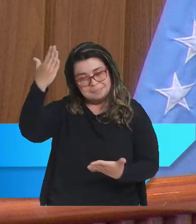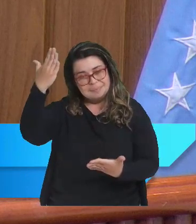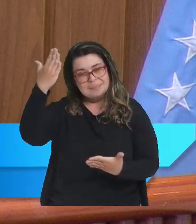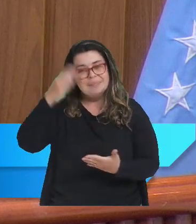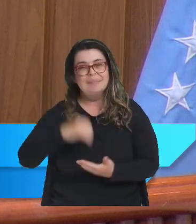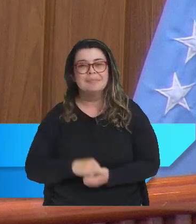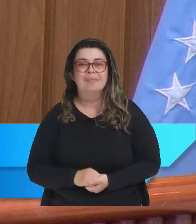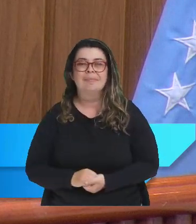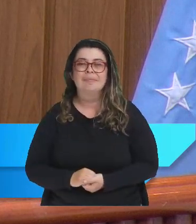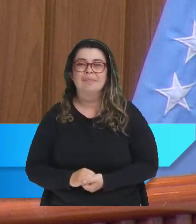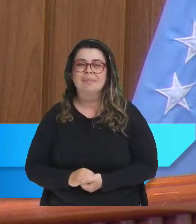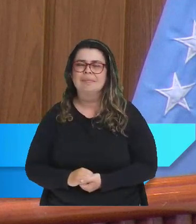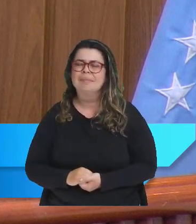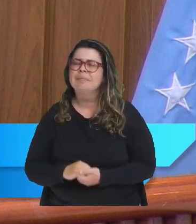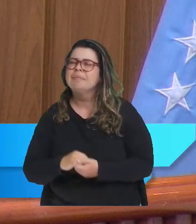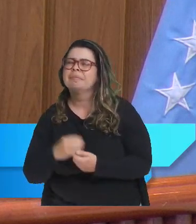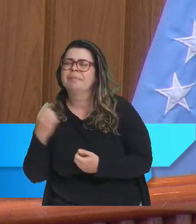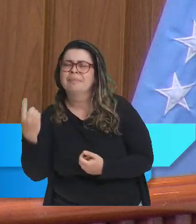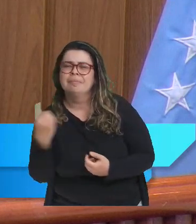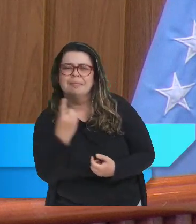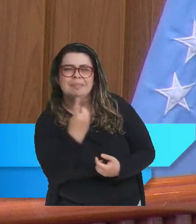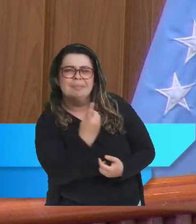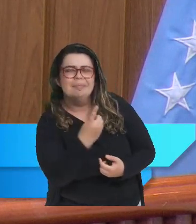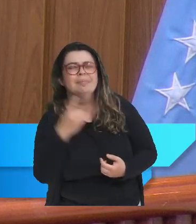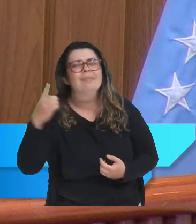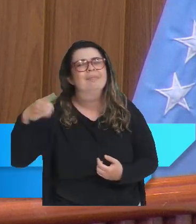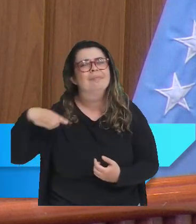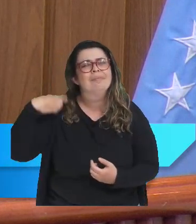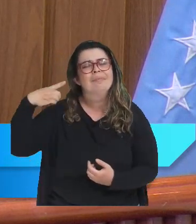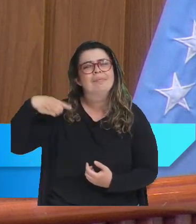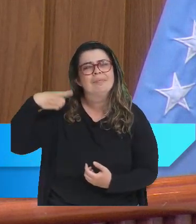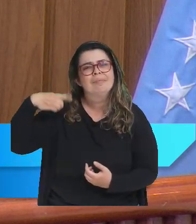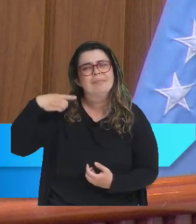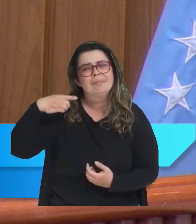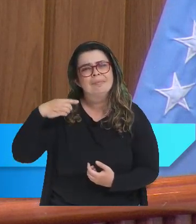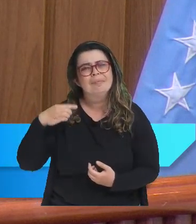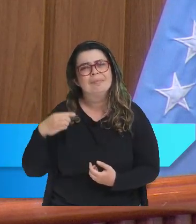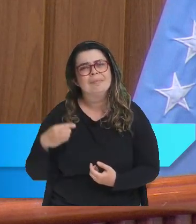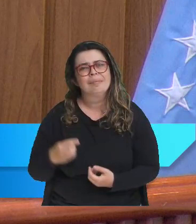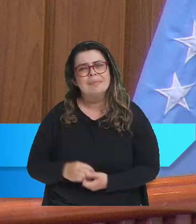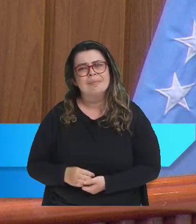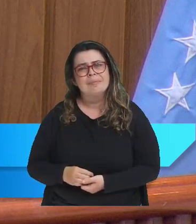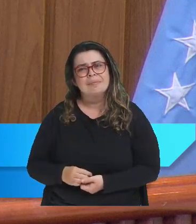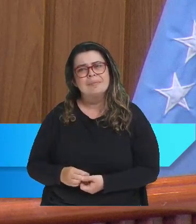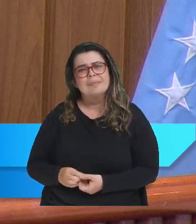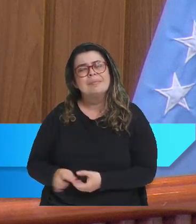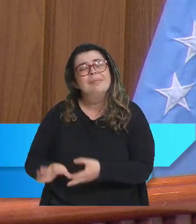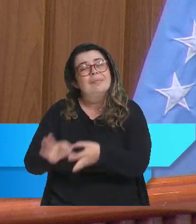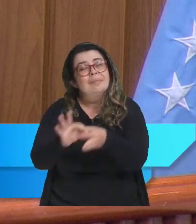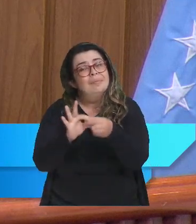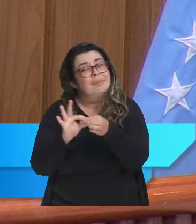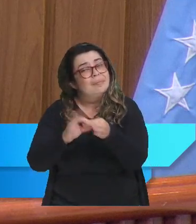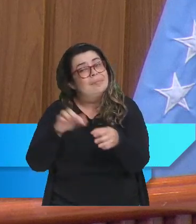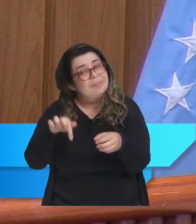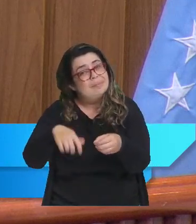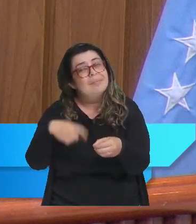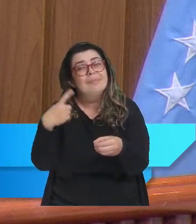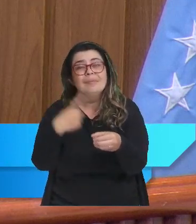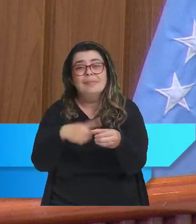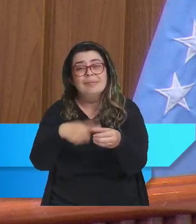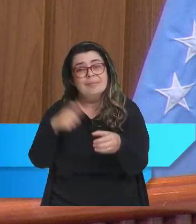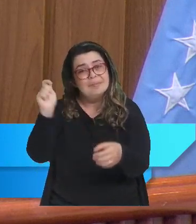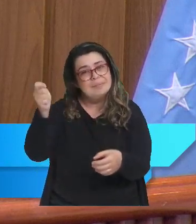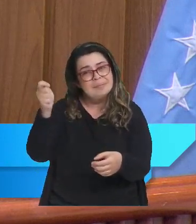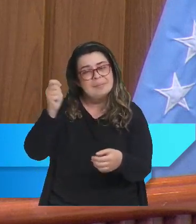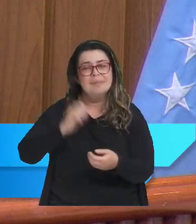os deputados que são parceiros da nossa cidade. Todos, sem exceção, aqueles que são parceiros, aqueles